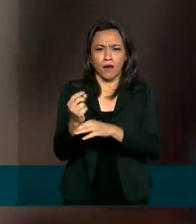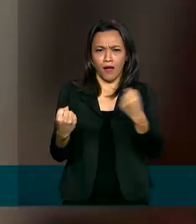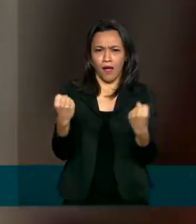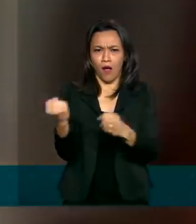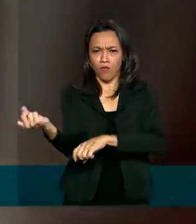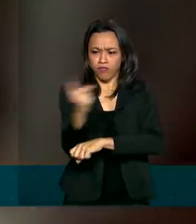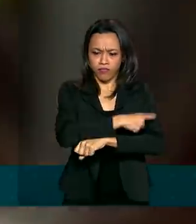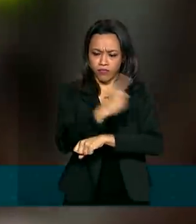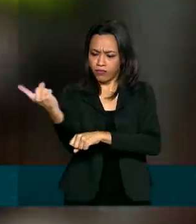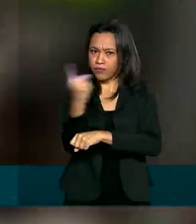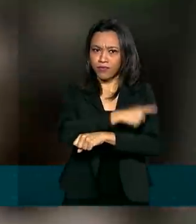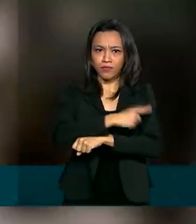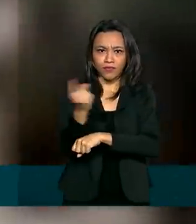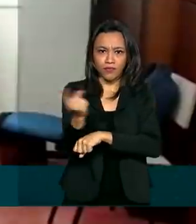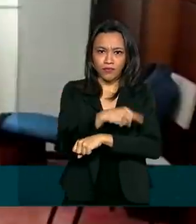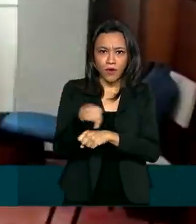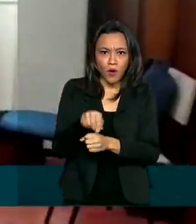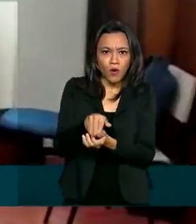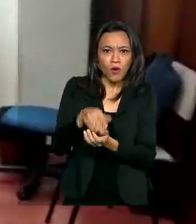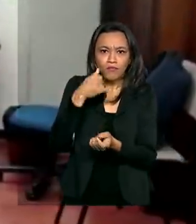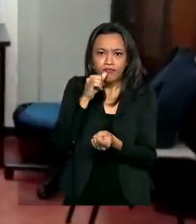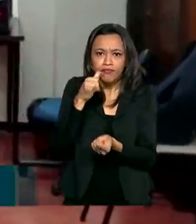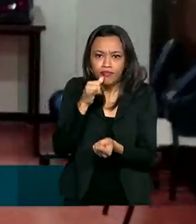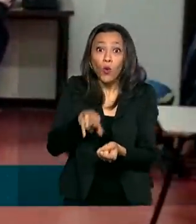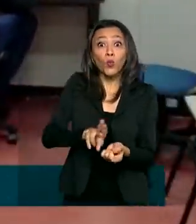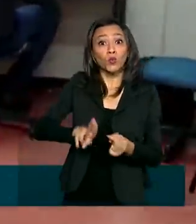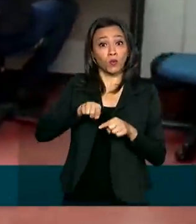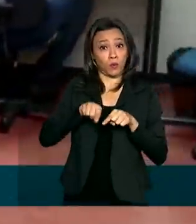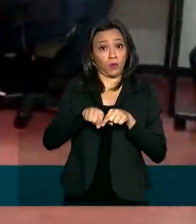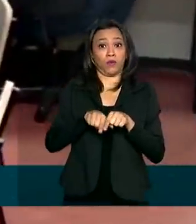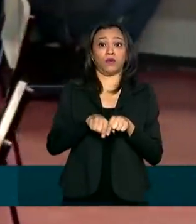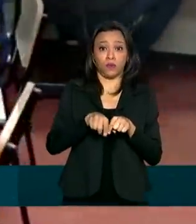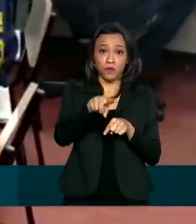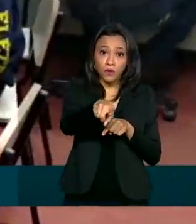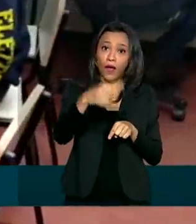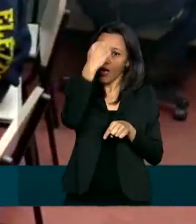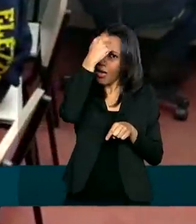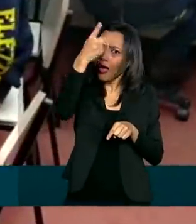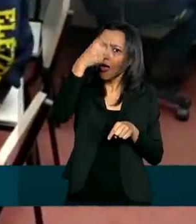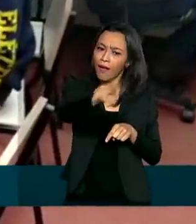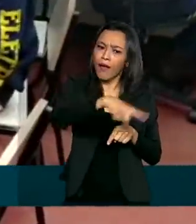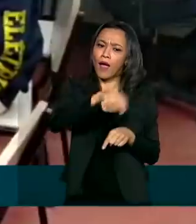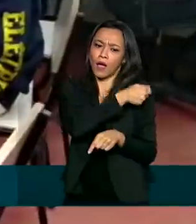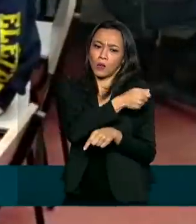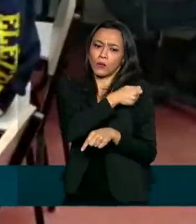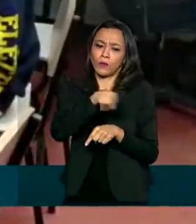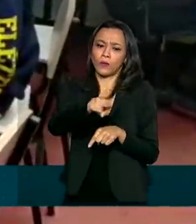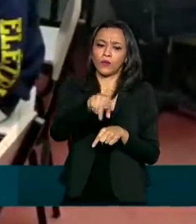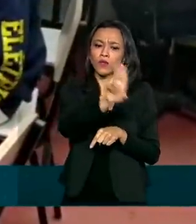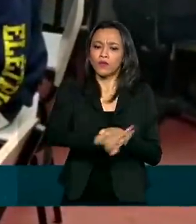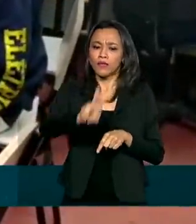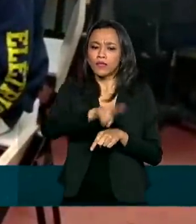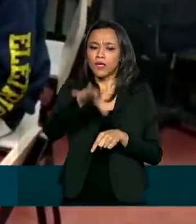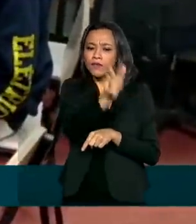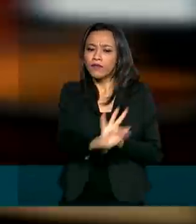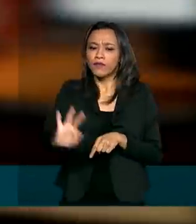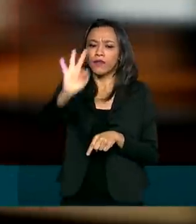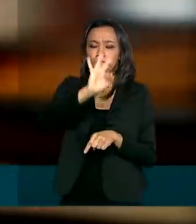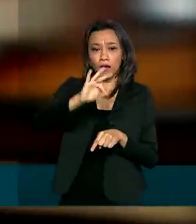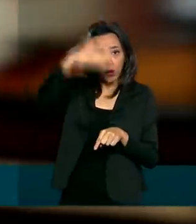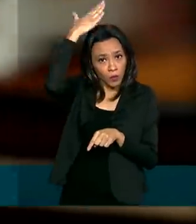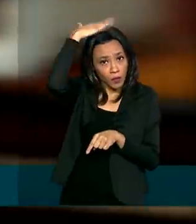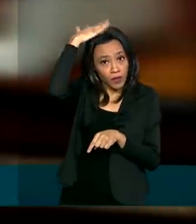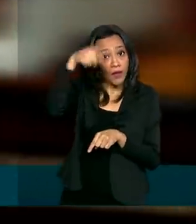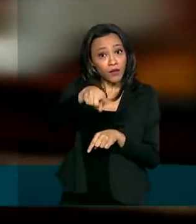-brisas é uma das invenções de alunos e professores da Universidade Tecnológica Federal do Paraná